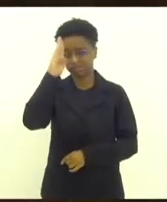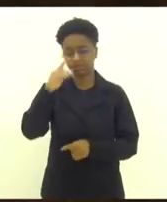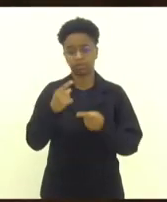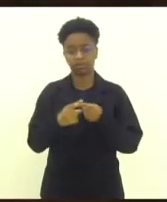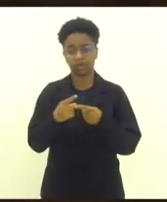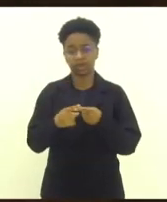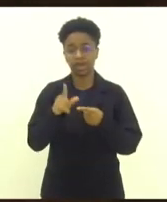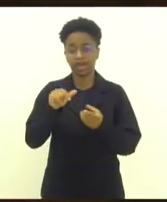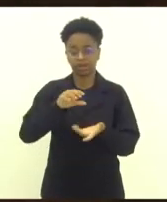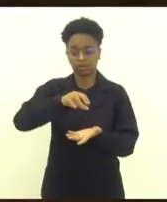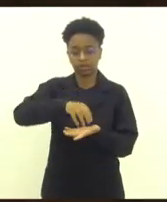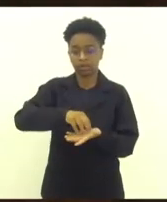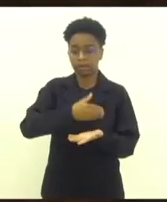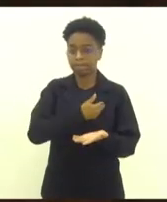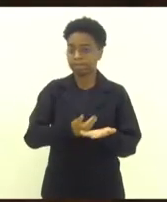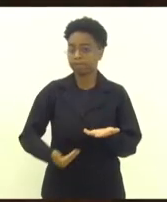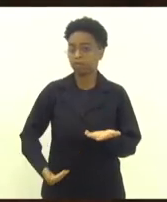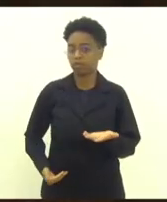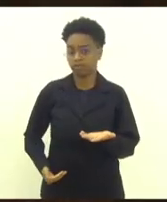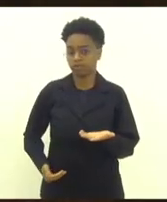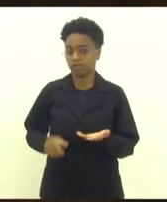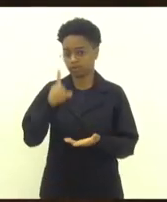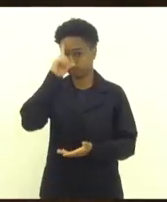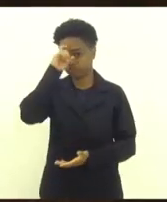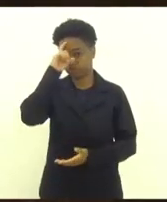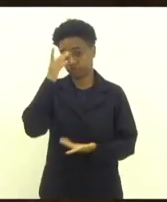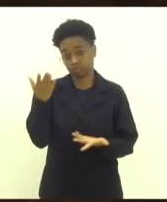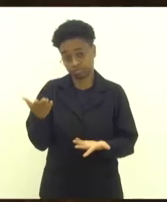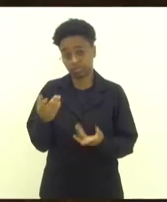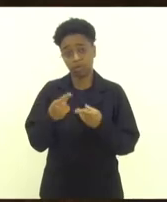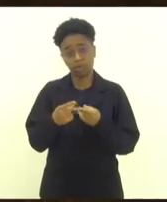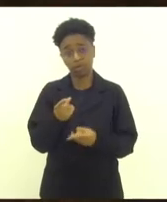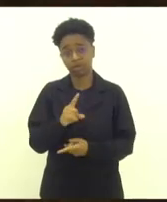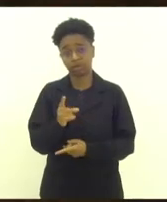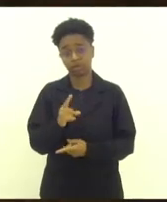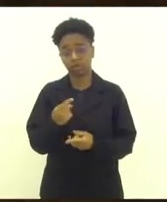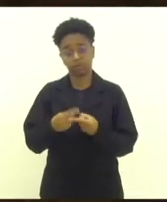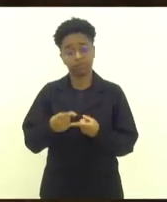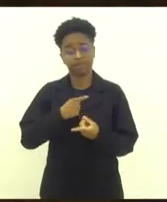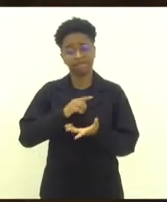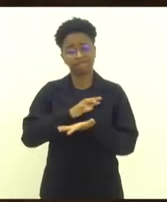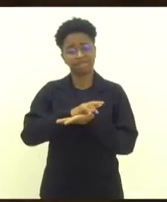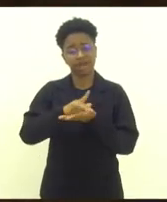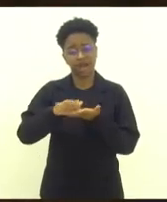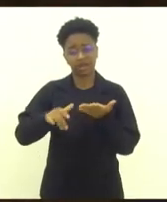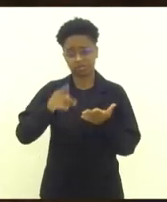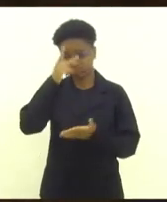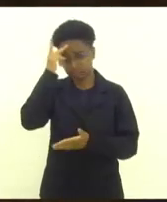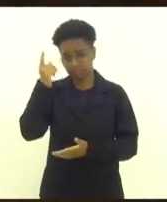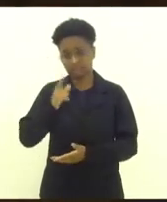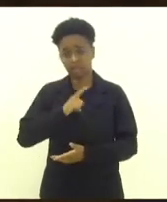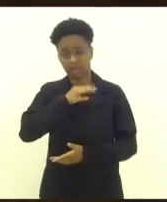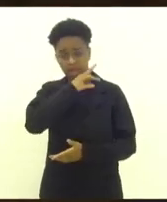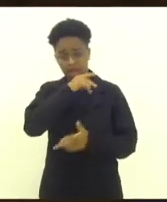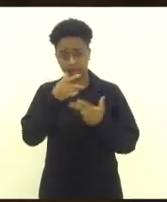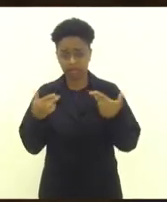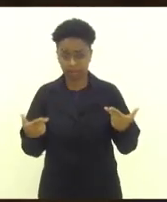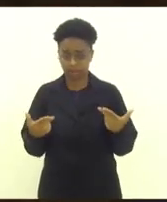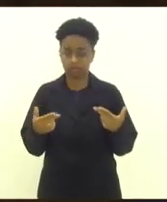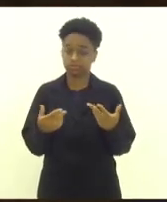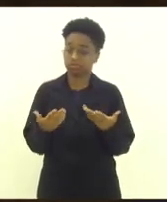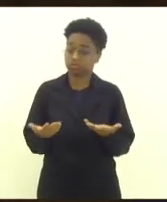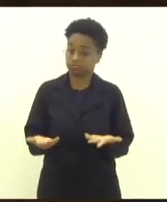se trata de um equipamento público né porque não né milhares de milhares de pessoas têm Pets né